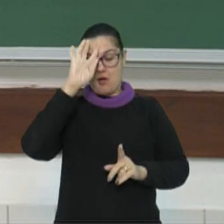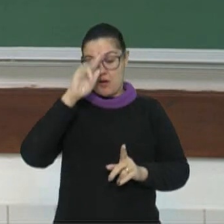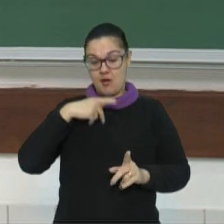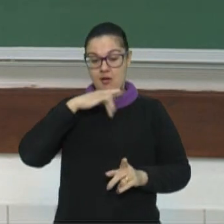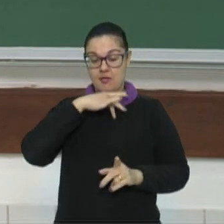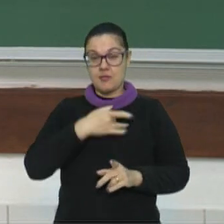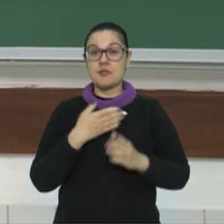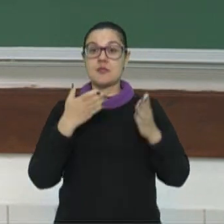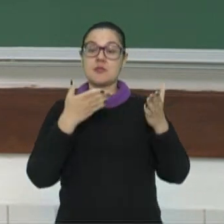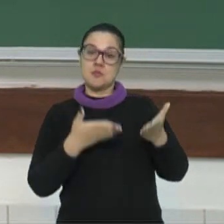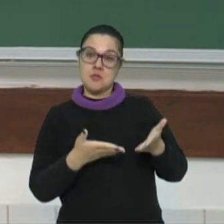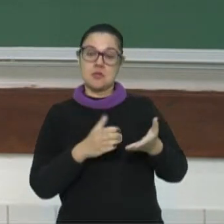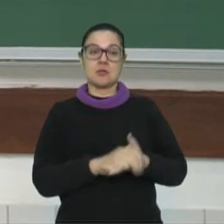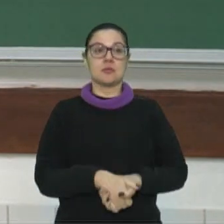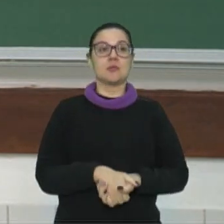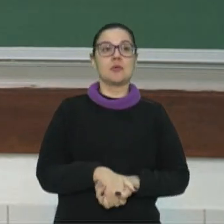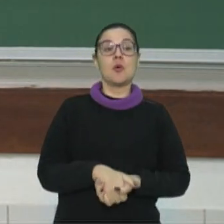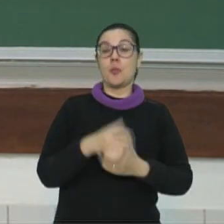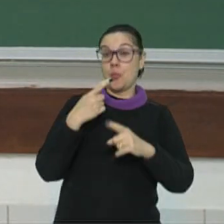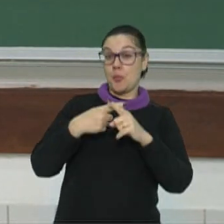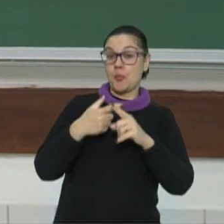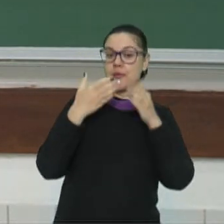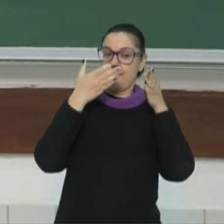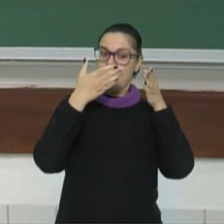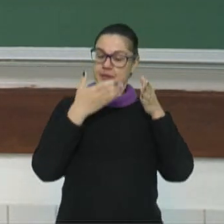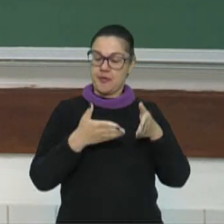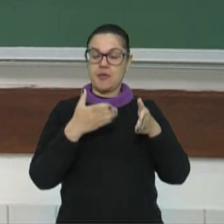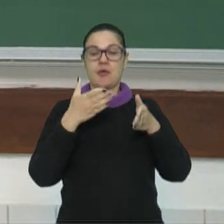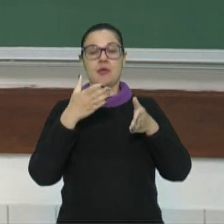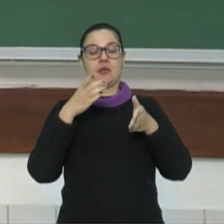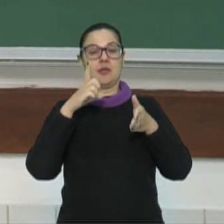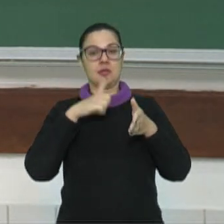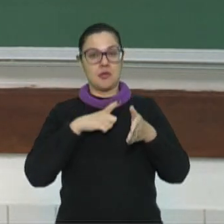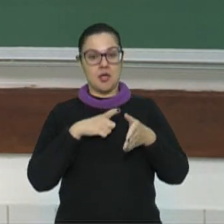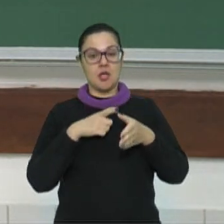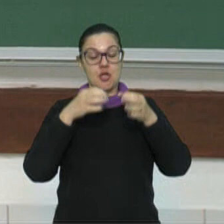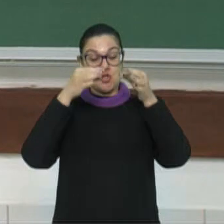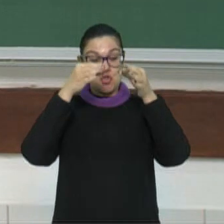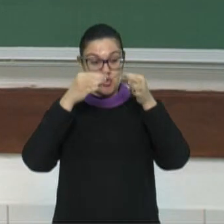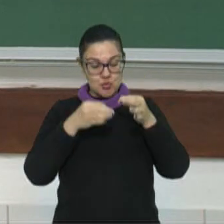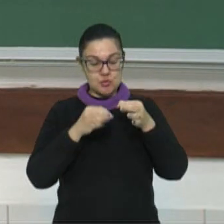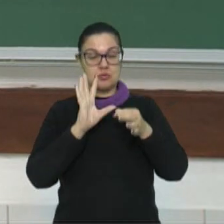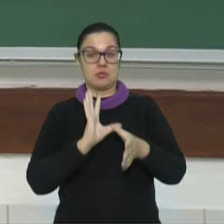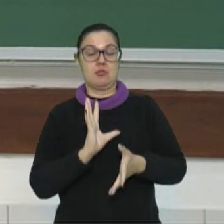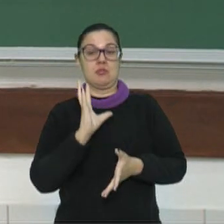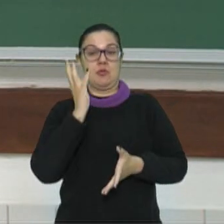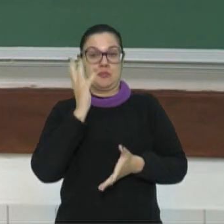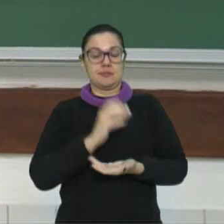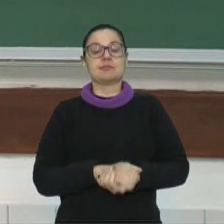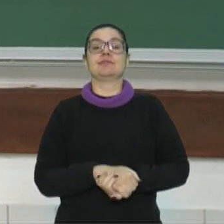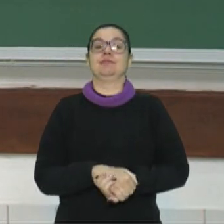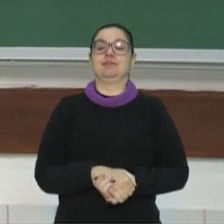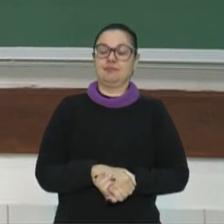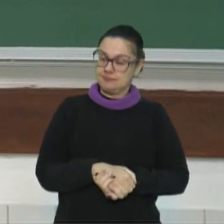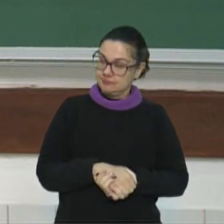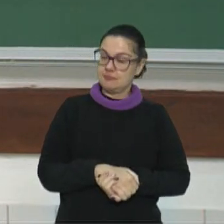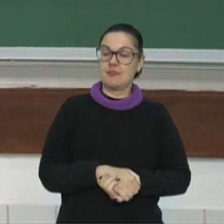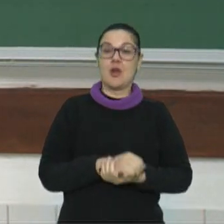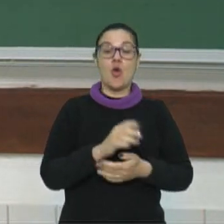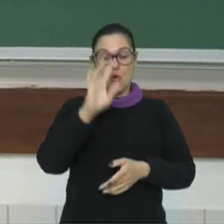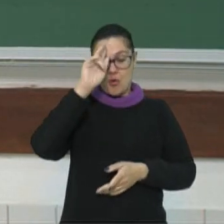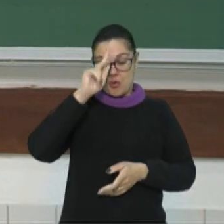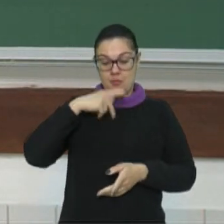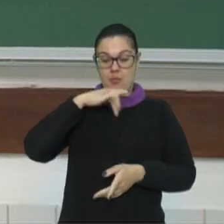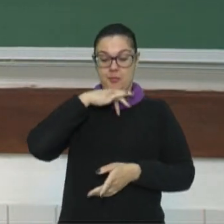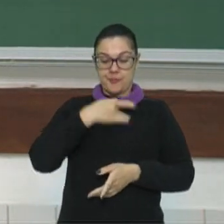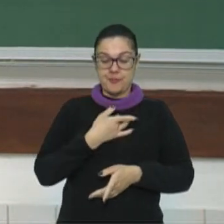né? Aí a gente está falando do quê? Porque há uma situação de injustiça verdadeira ocorrendo, tá certo? Vitimismo é quando a